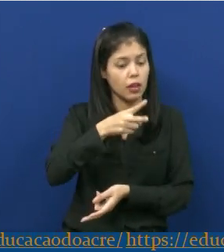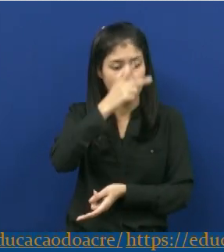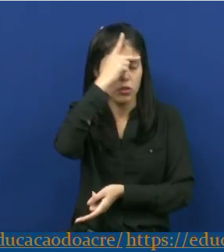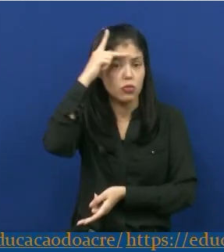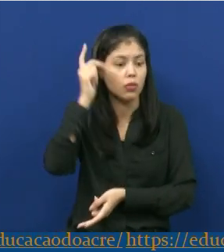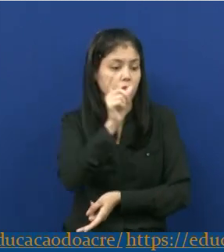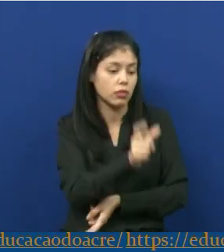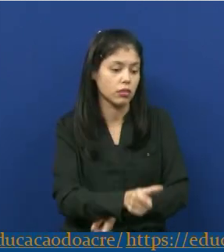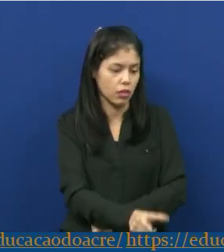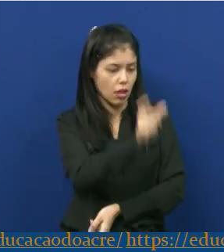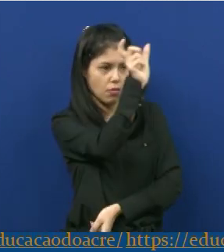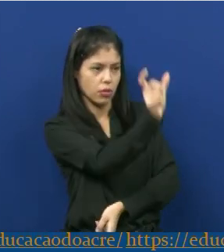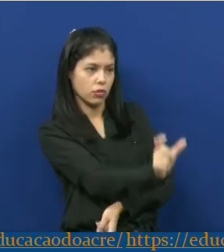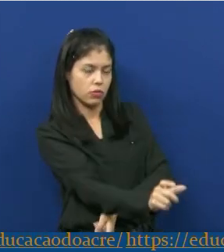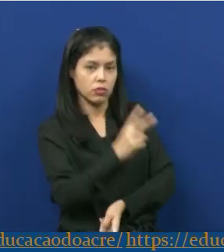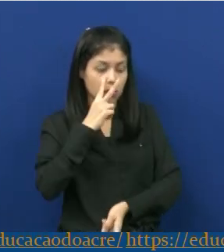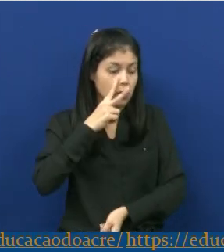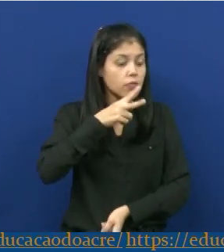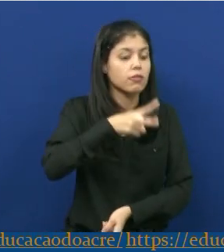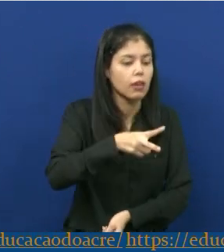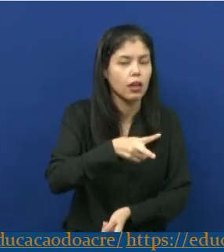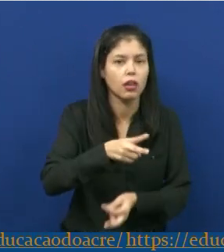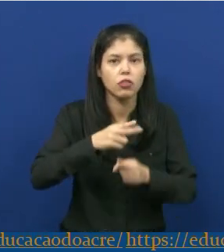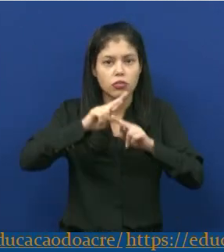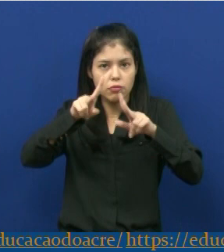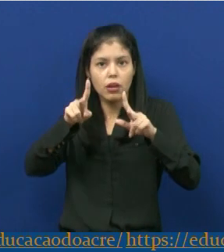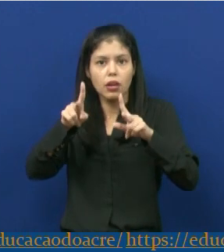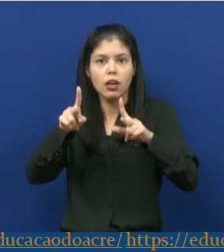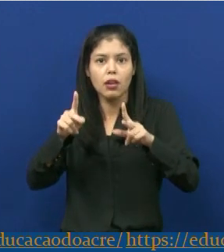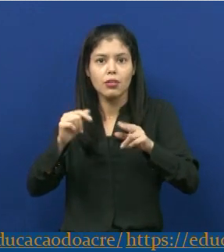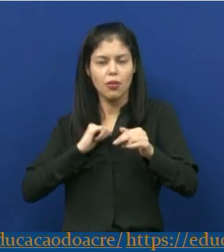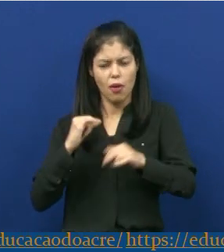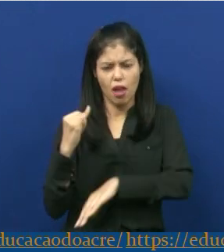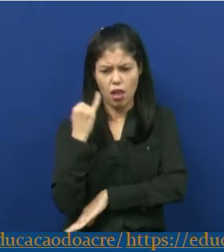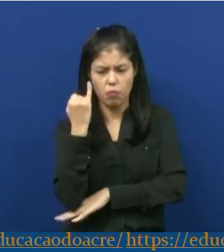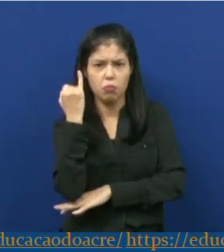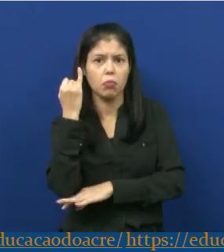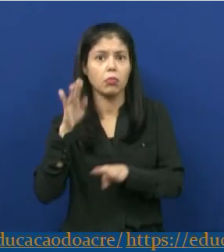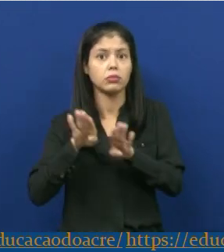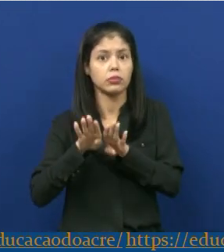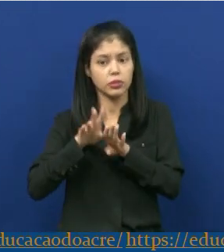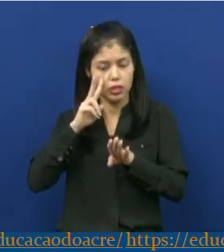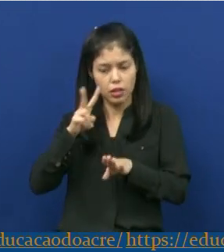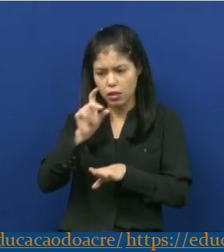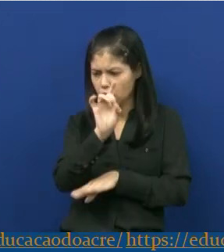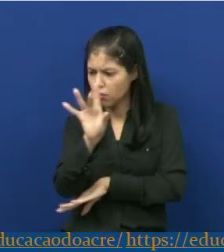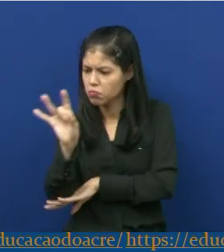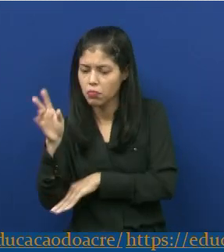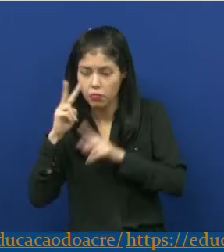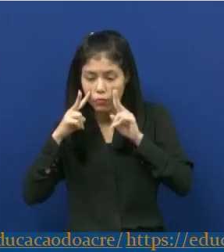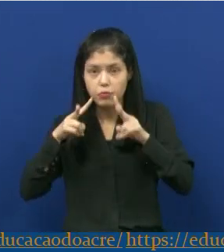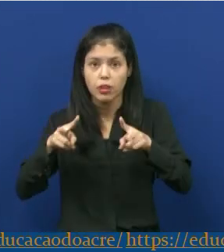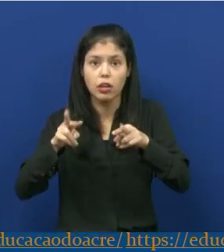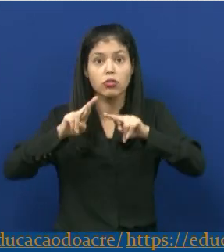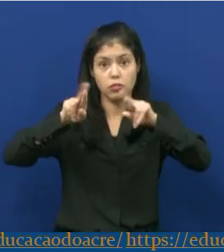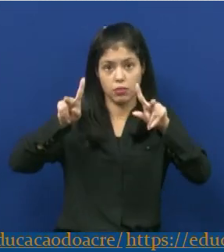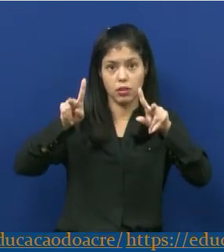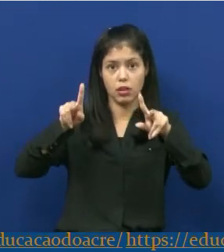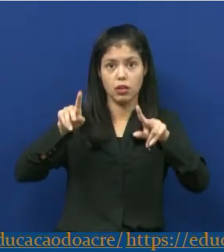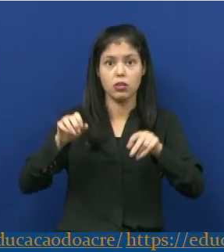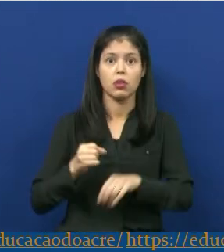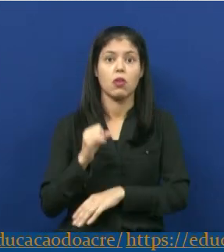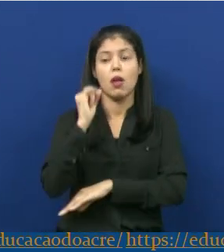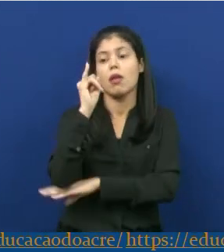objeto. Portanto, seria impossível definir algo que fosse belo